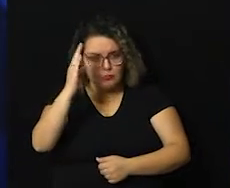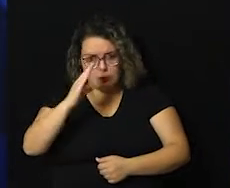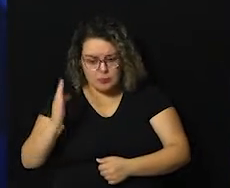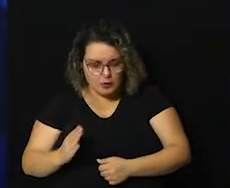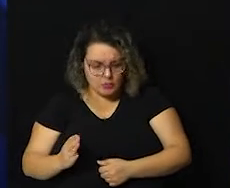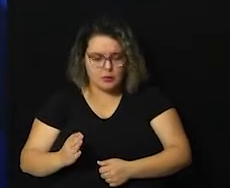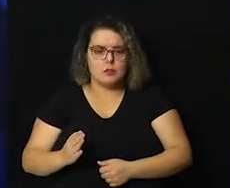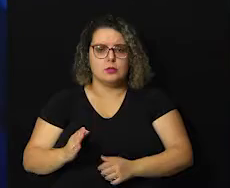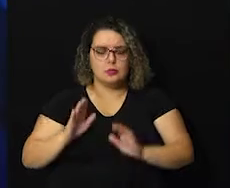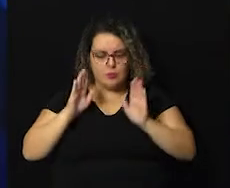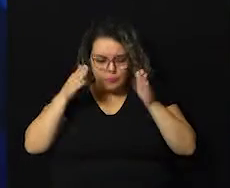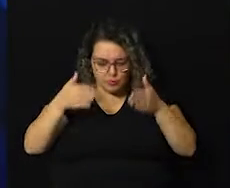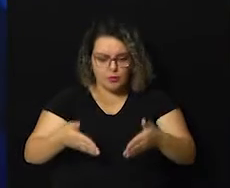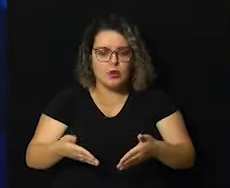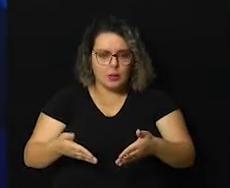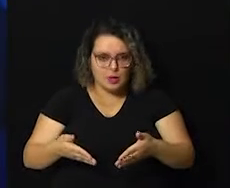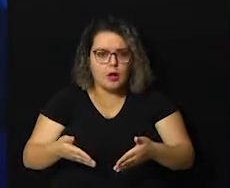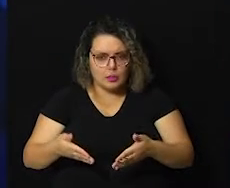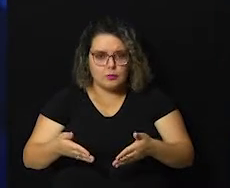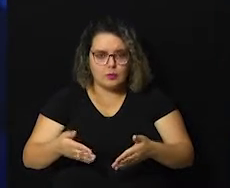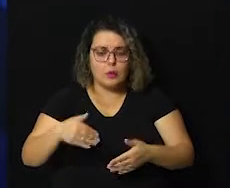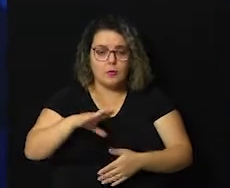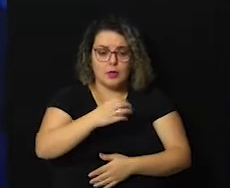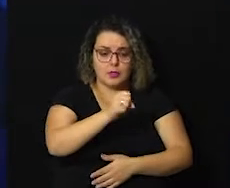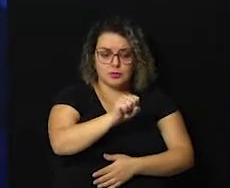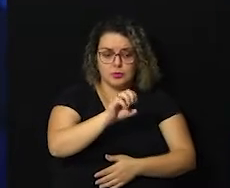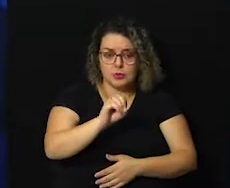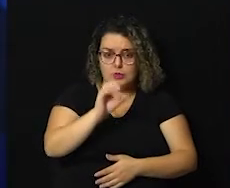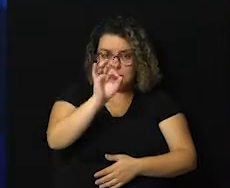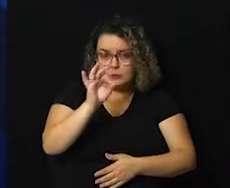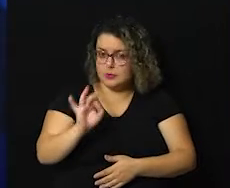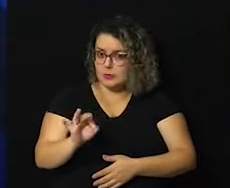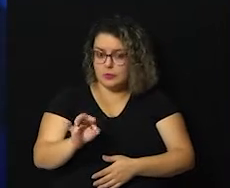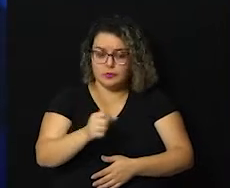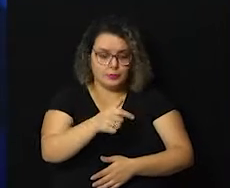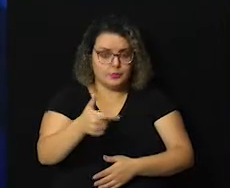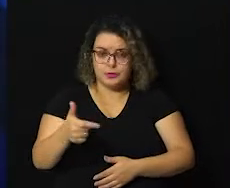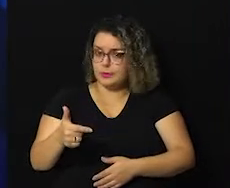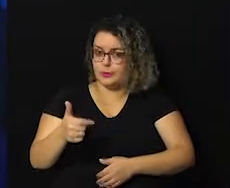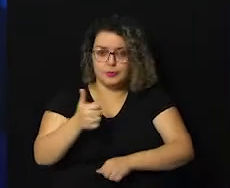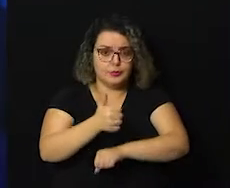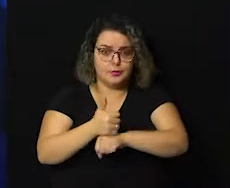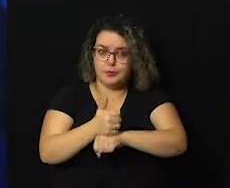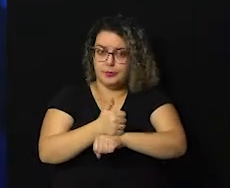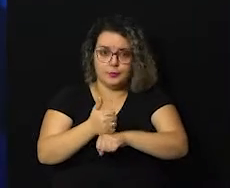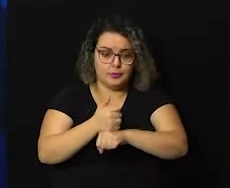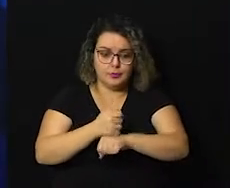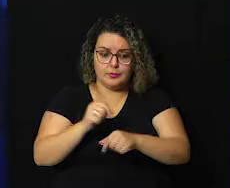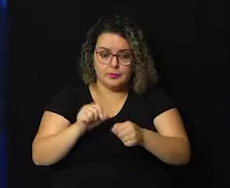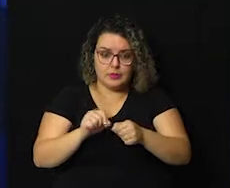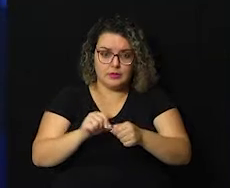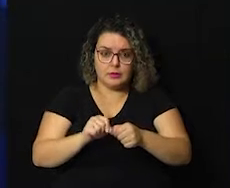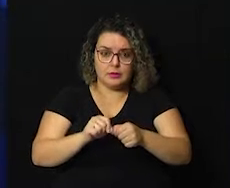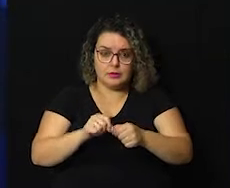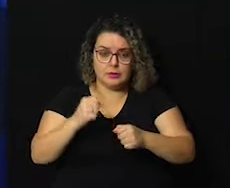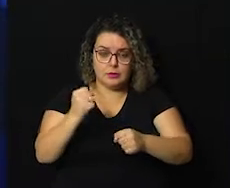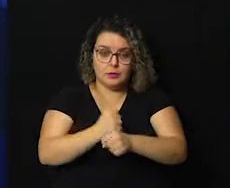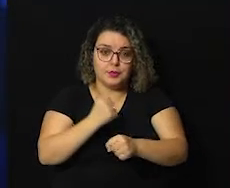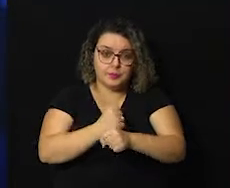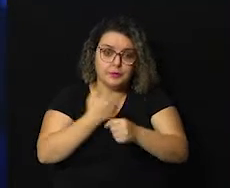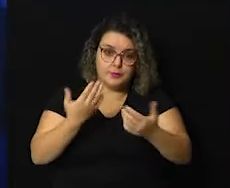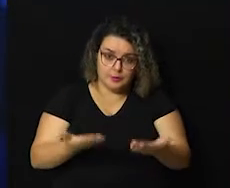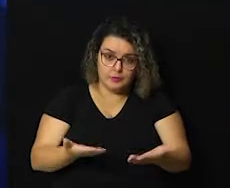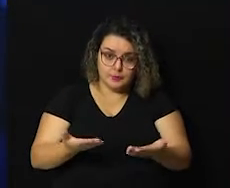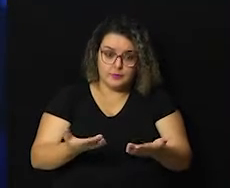Brasil porque enfiar o criador do brasileiro para você ter uma ideia mas busca da população brasileira não tem profissional especializado executando sua